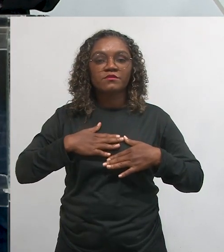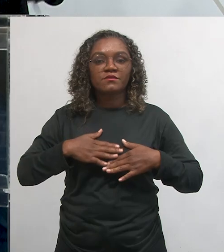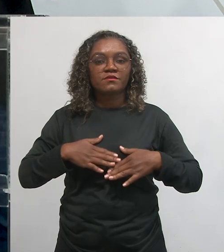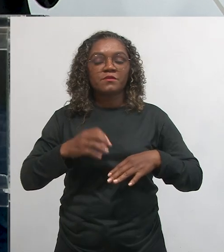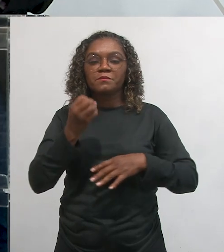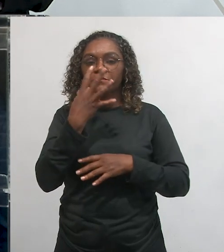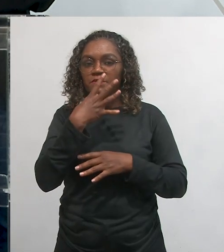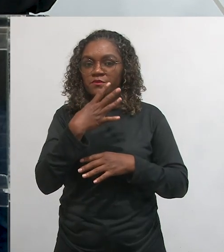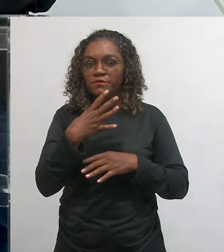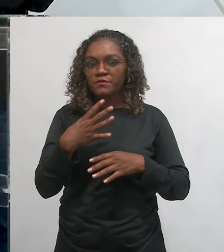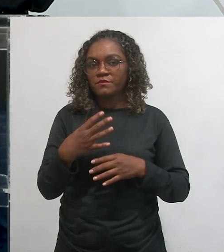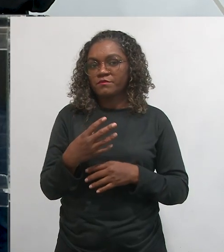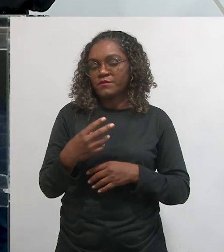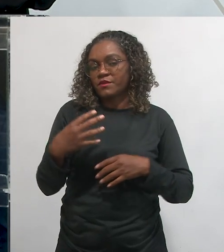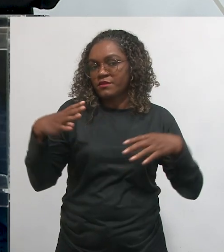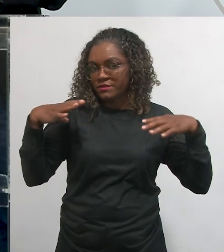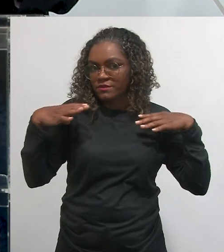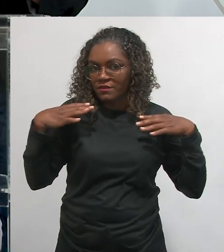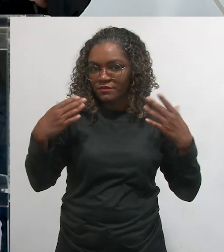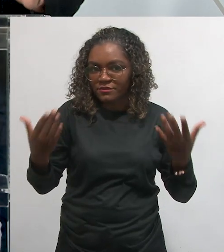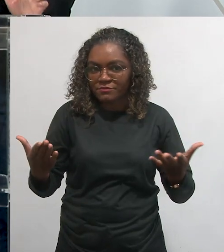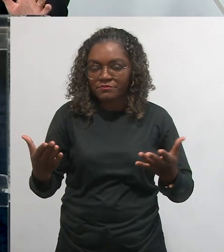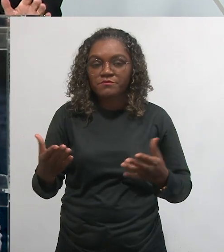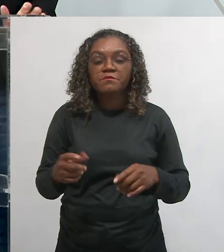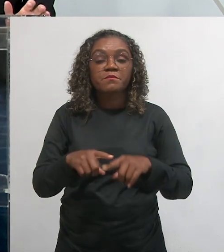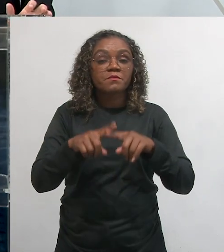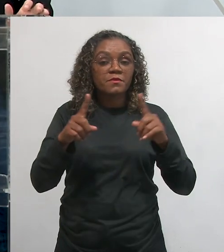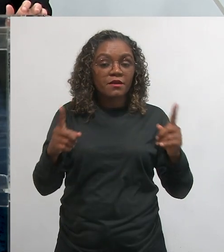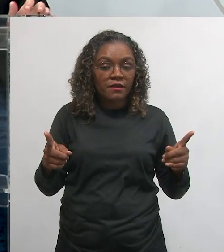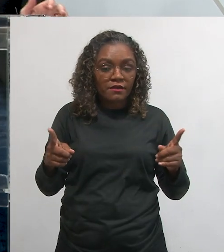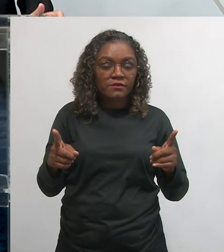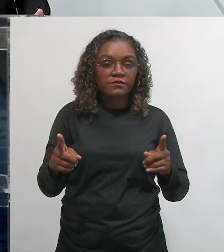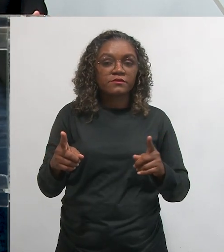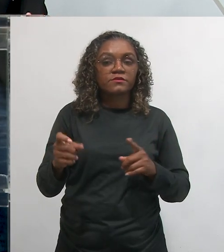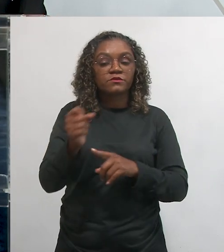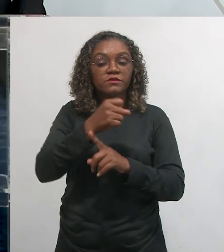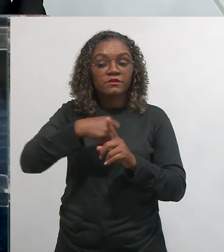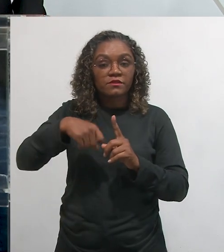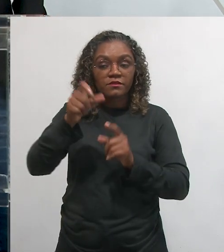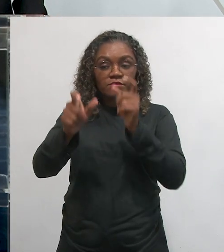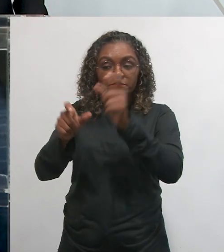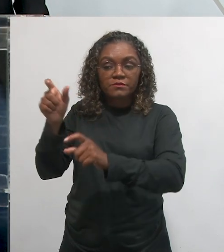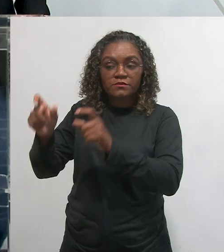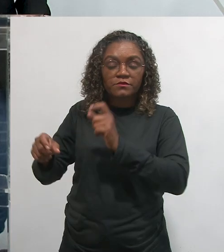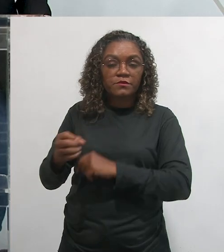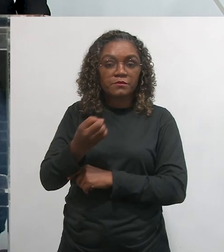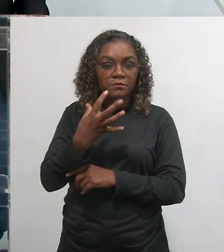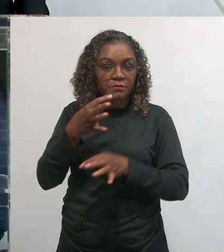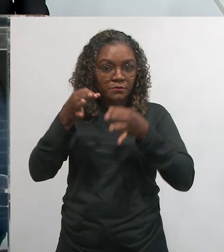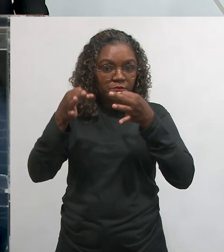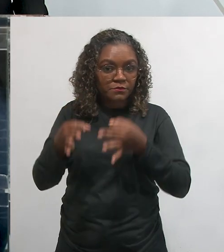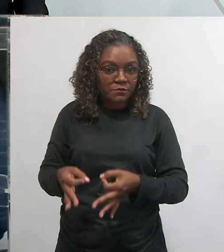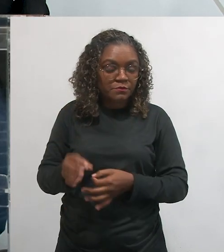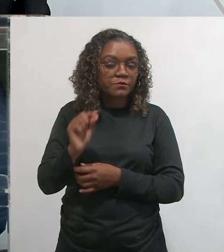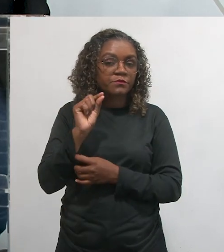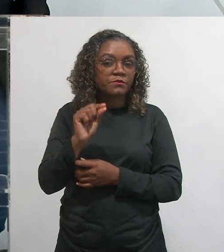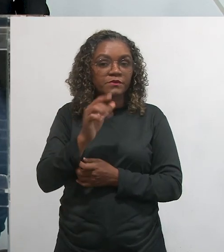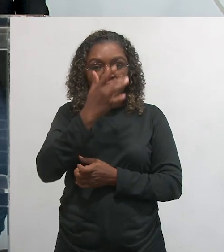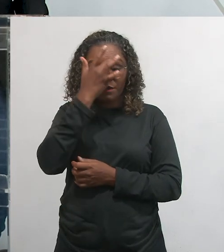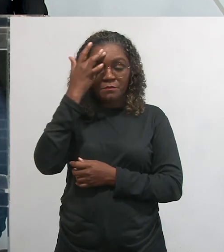espaço, do conforto da cidade. Só que para que a cidade seja justa e a gente não caia nas